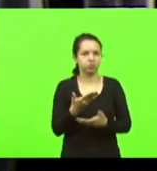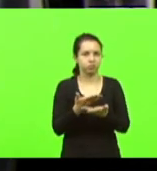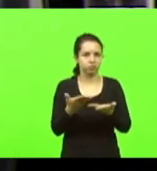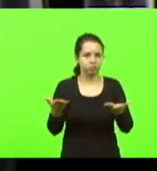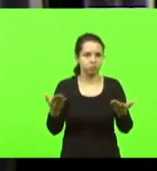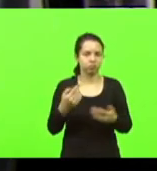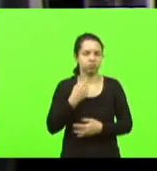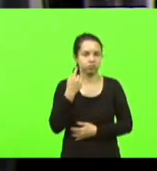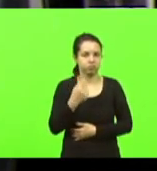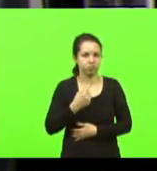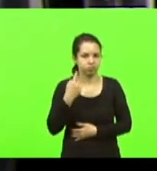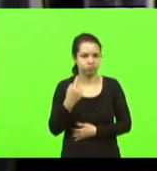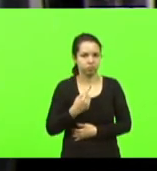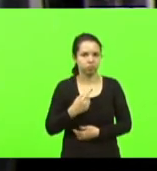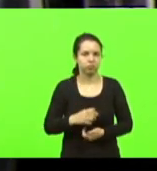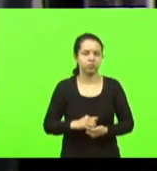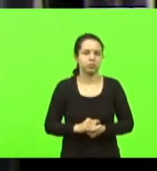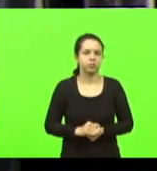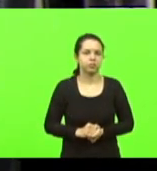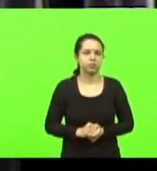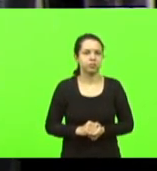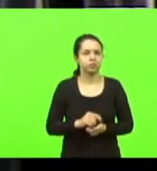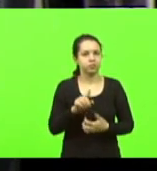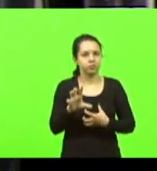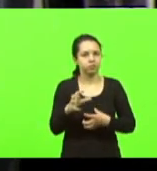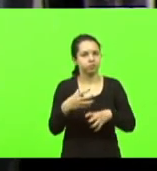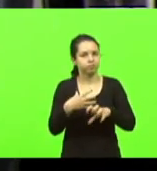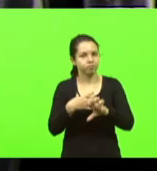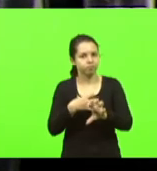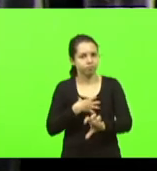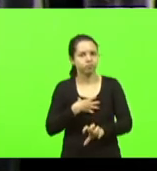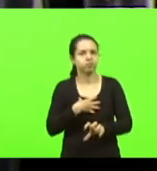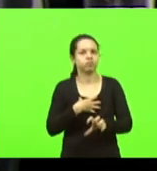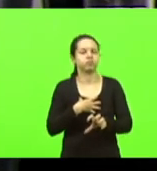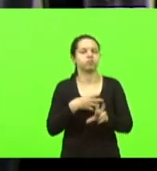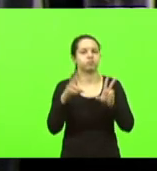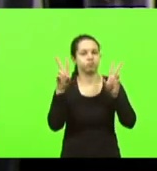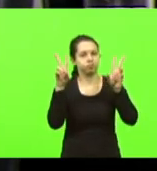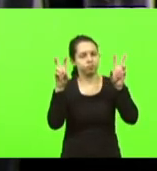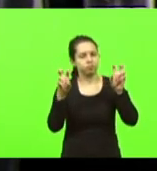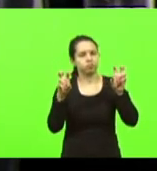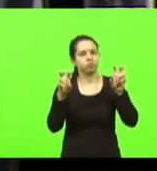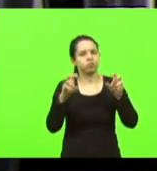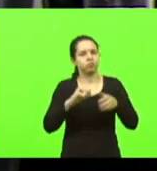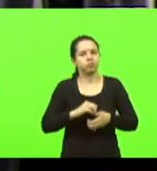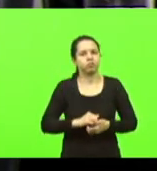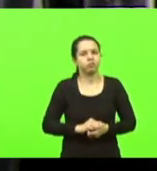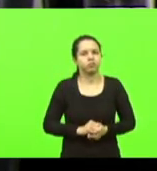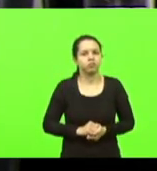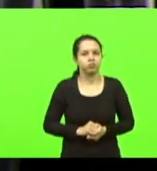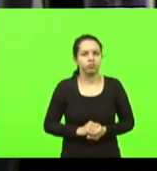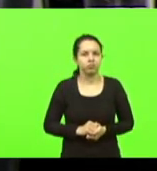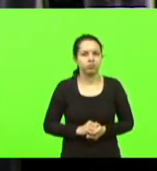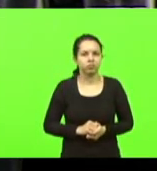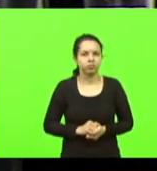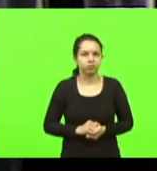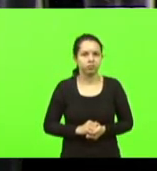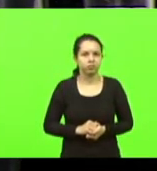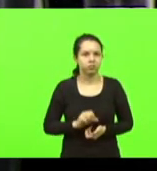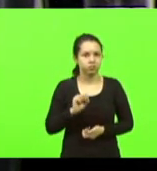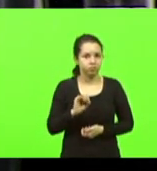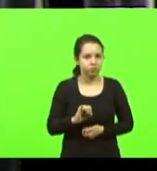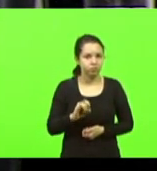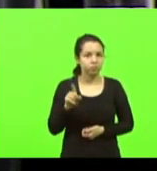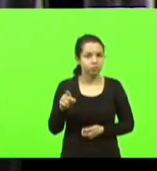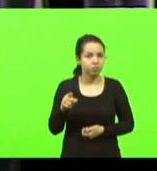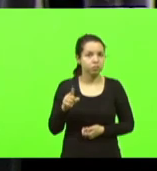executados que tenham sensibilizar sensibilidade sobre esse assunto E se ele